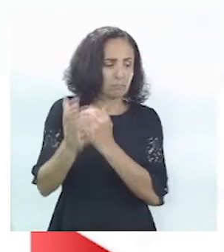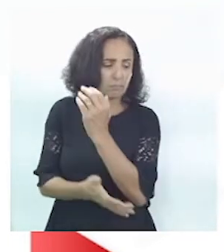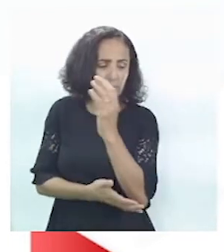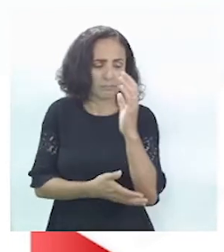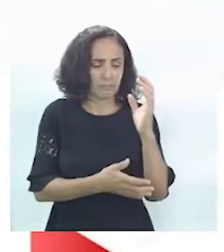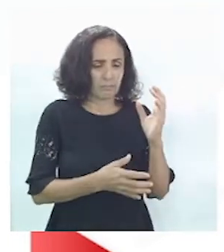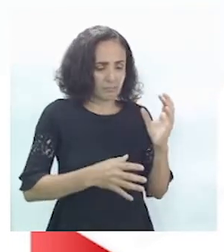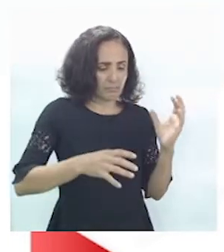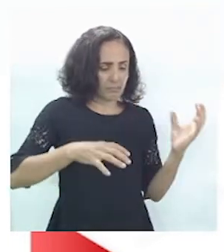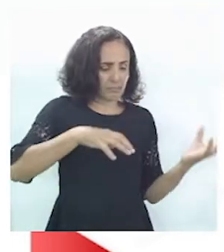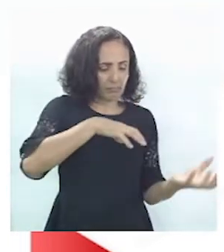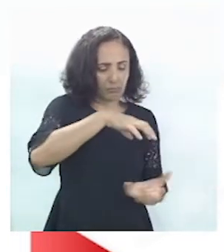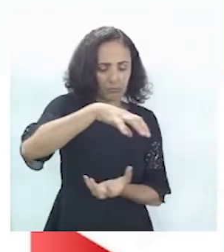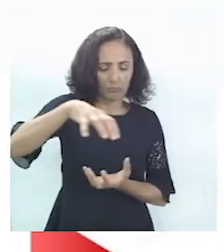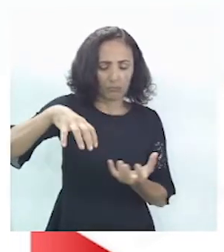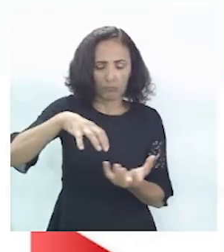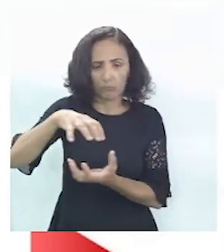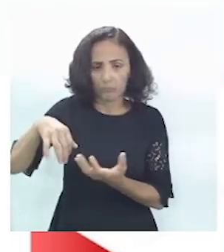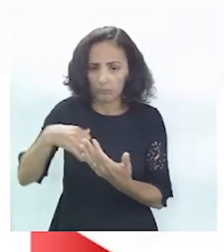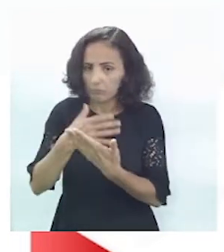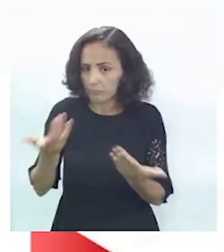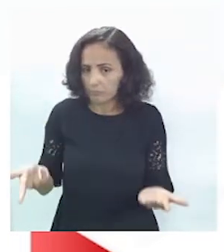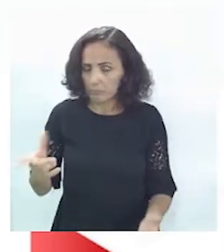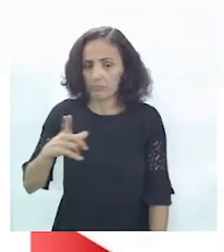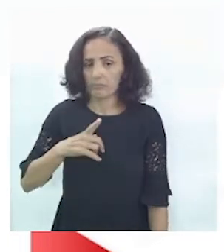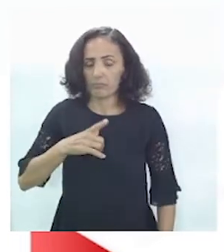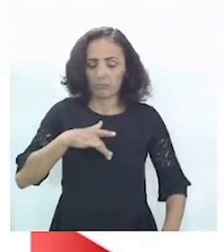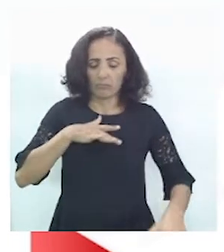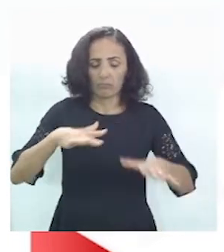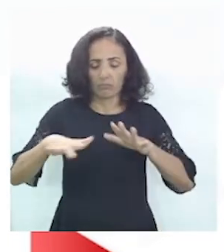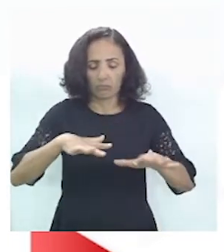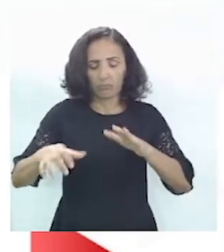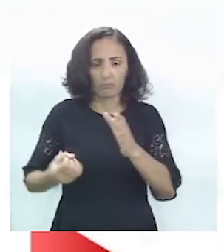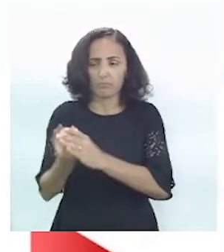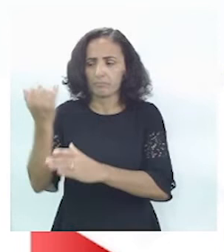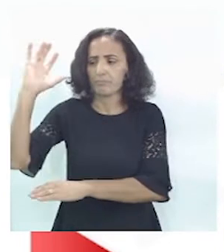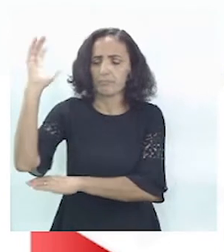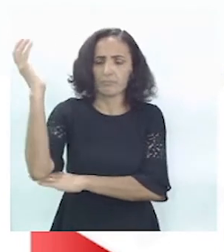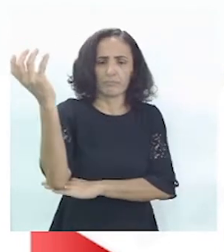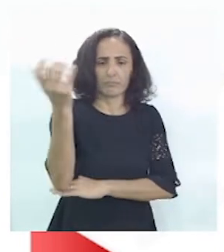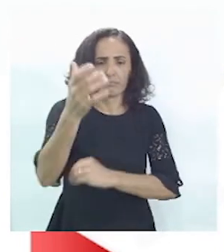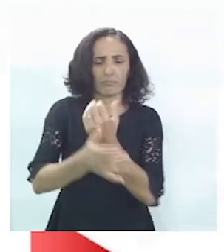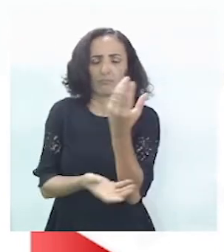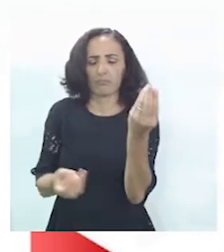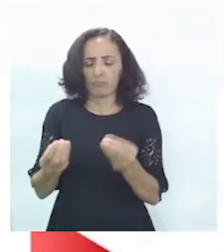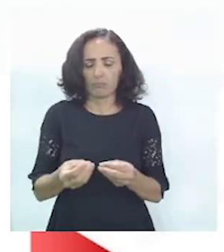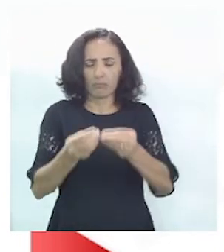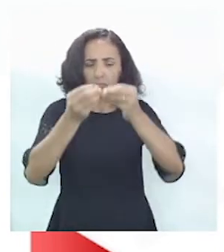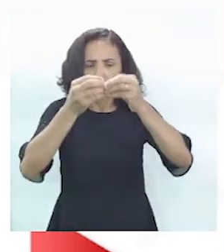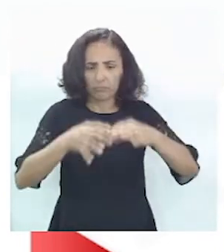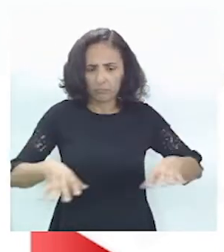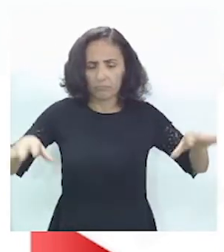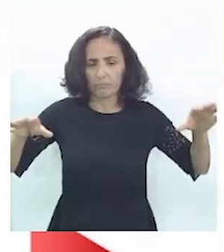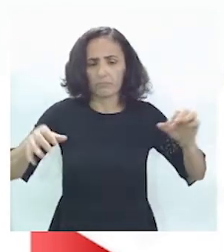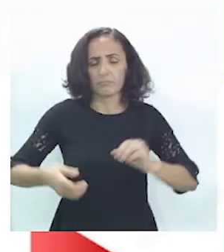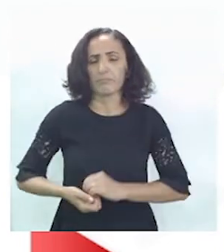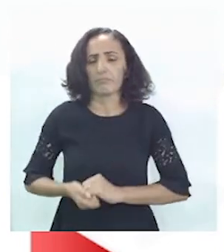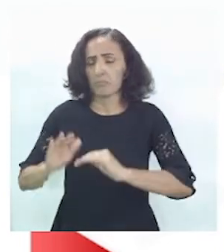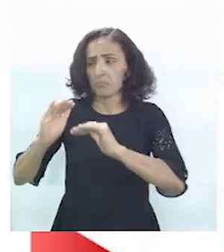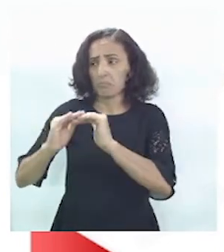tipos de geração de energia, a termoelétrica também causa impactos ambientais. Ela vai contribuir para o aumento